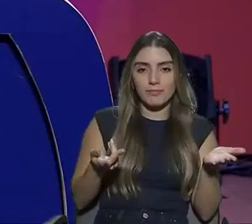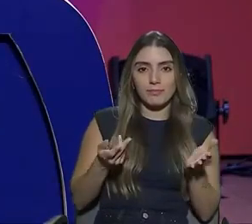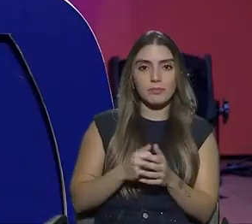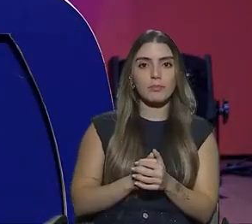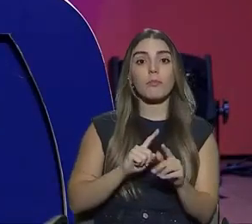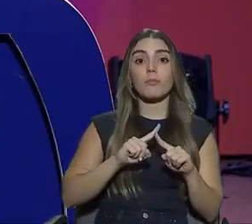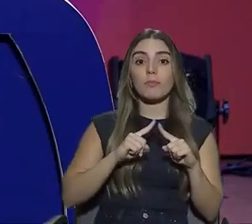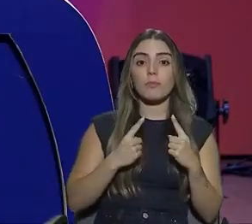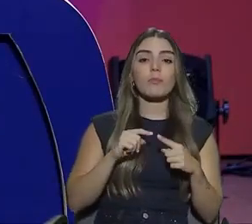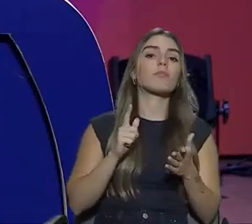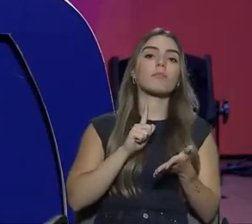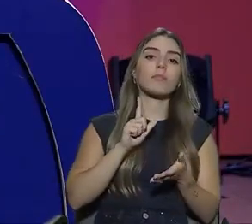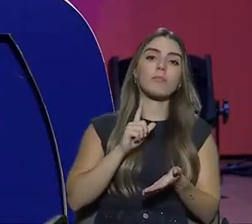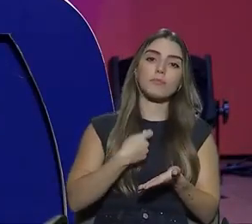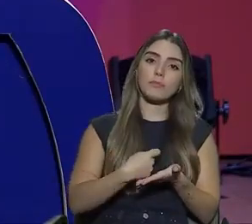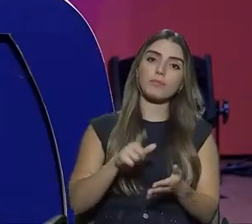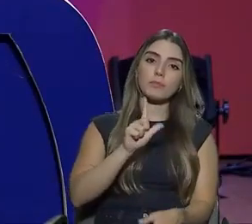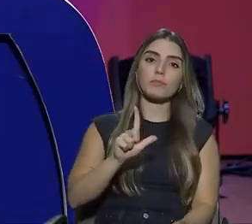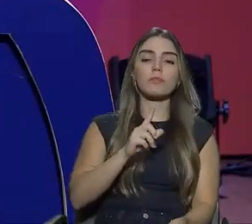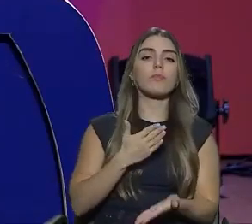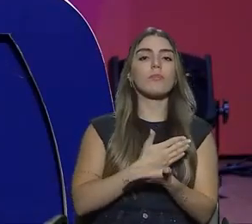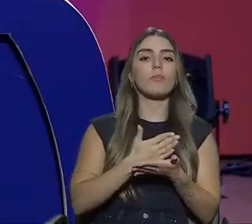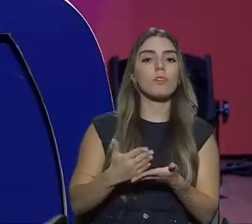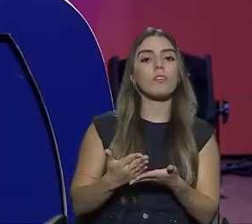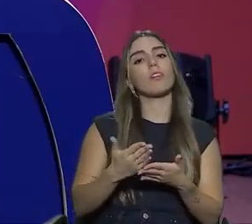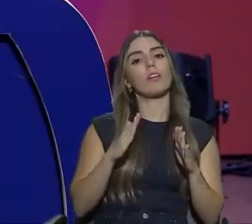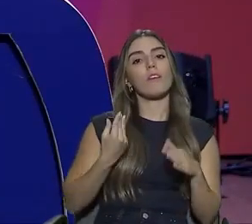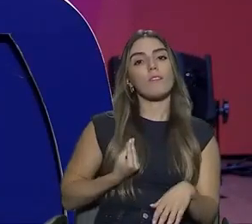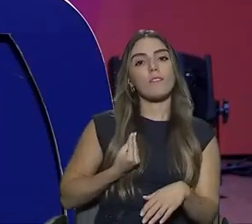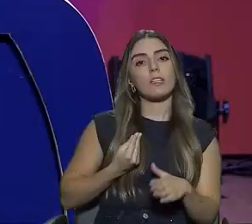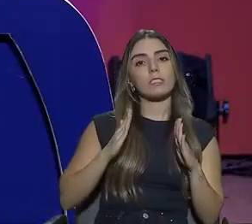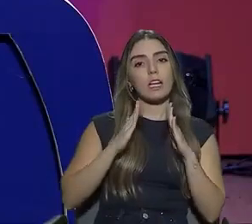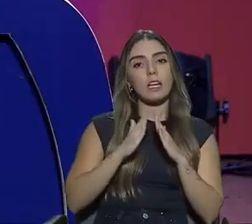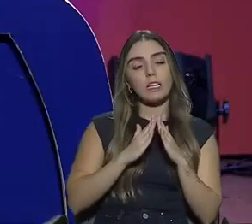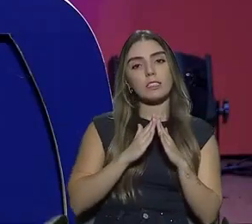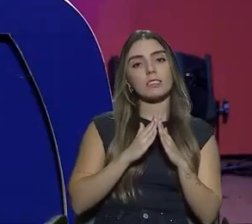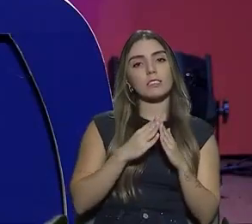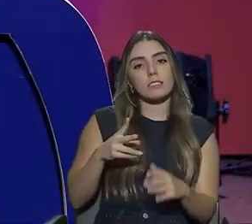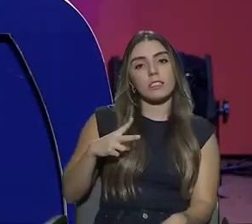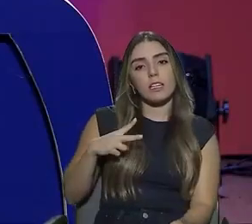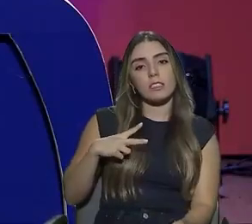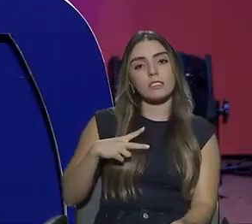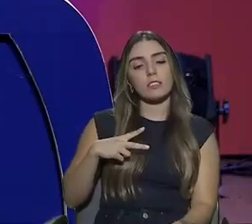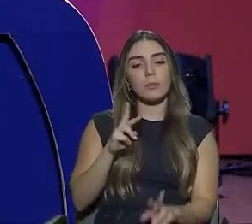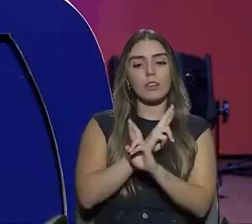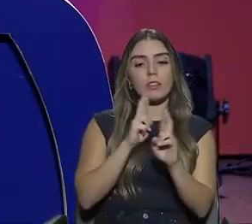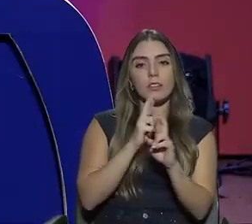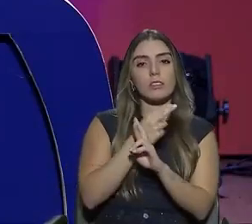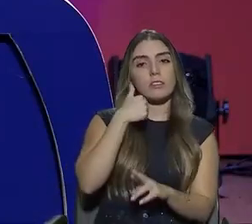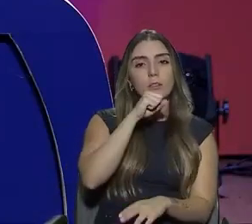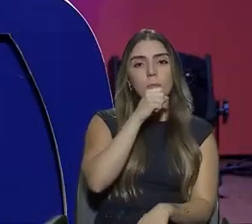vida íntima, na vida doméstica, na relação que a gente tem com os nossos pais, na relação que a gente tem com as pessoas próximas. E